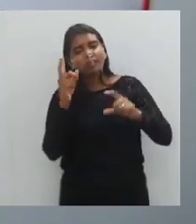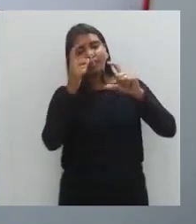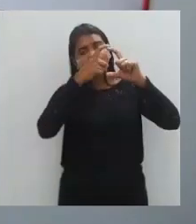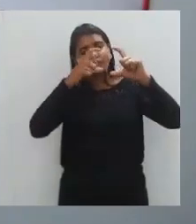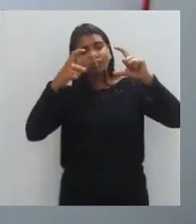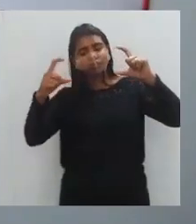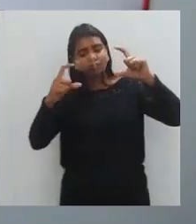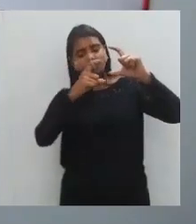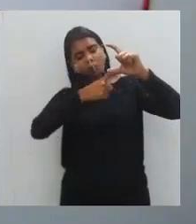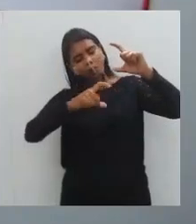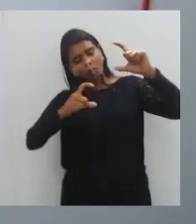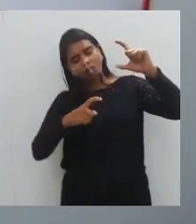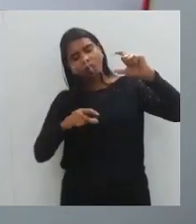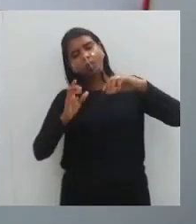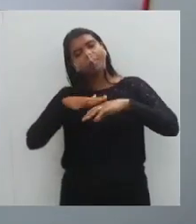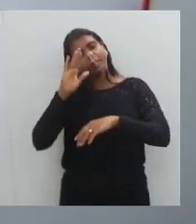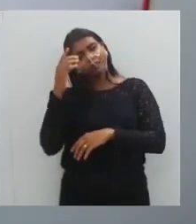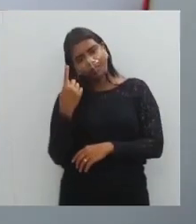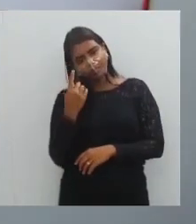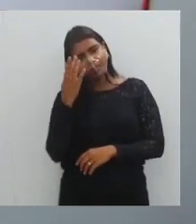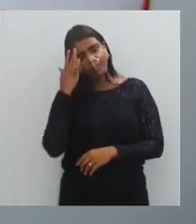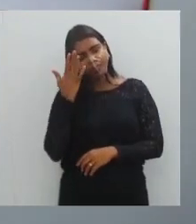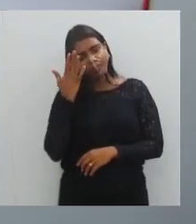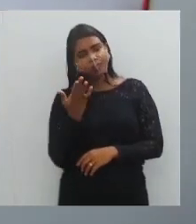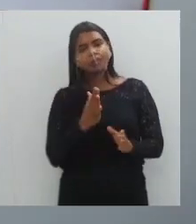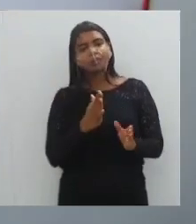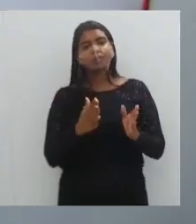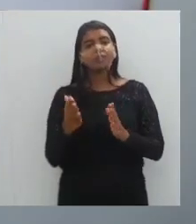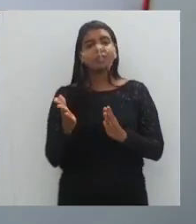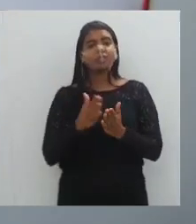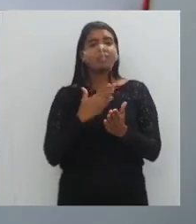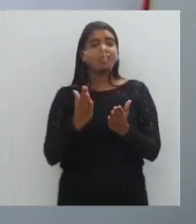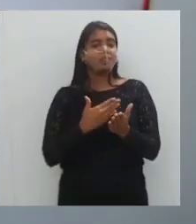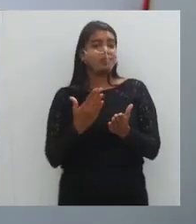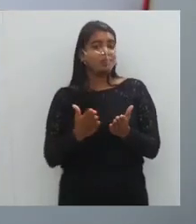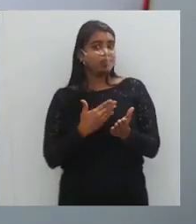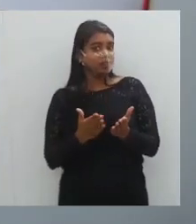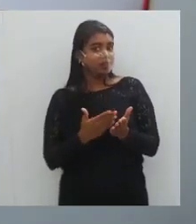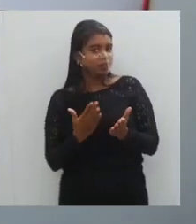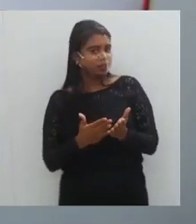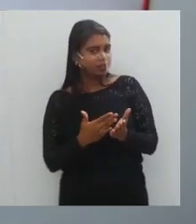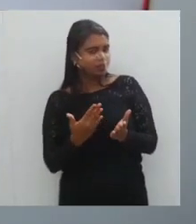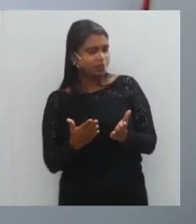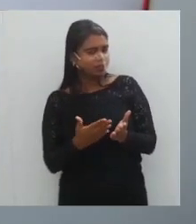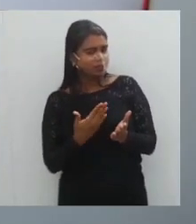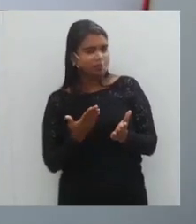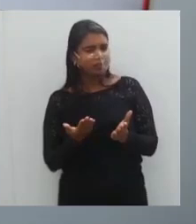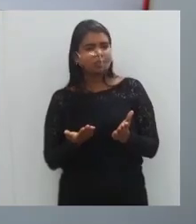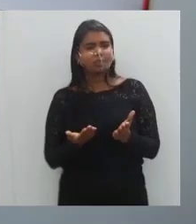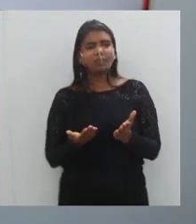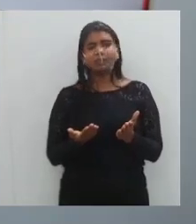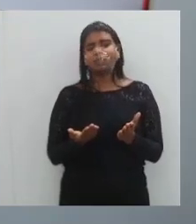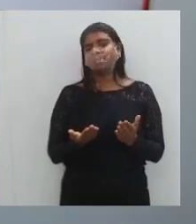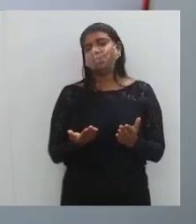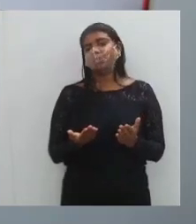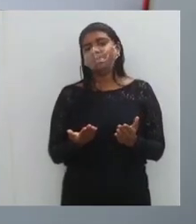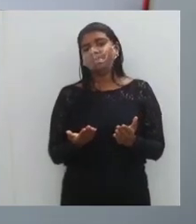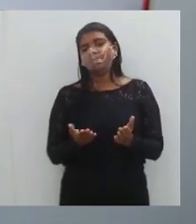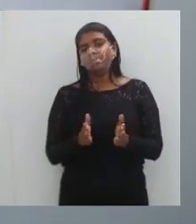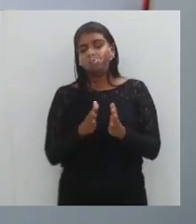estão em bem mais de um. E no caso das revistas, elas estão em um